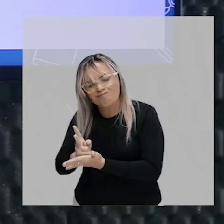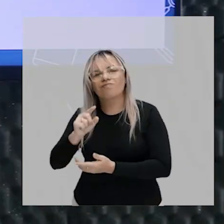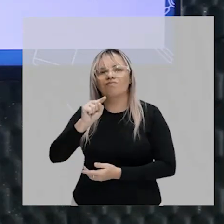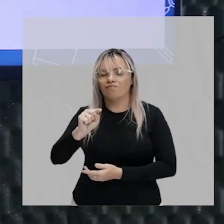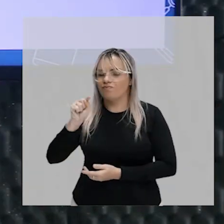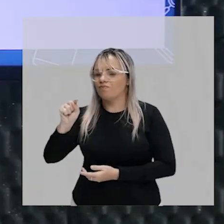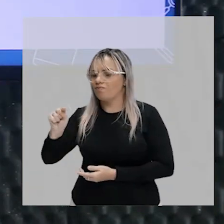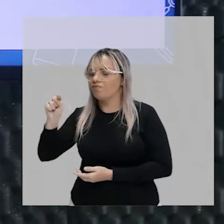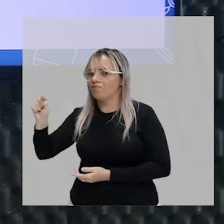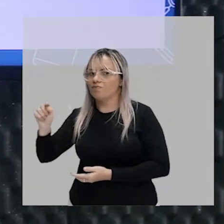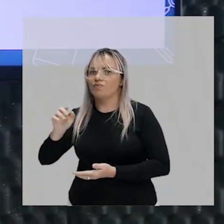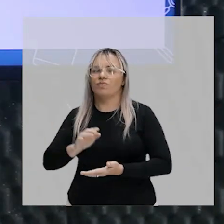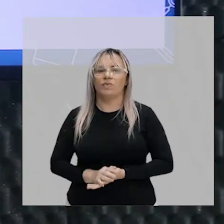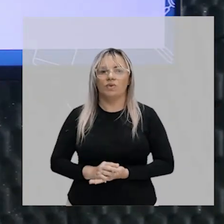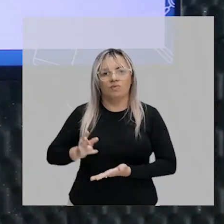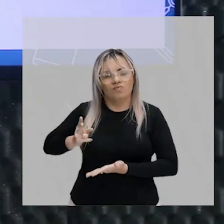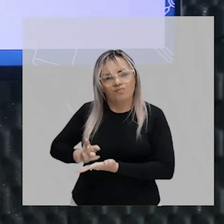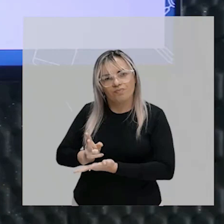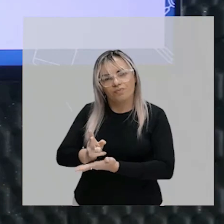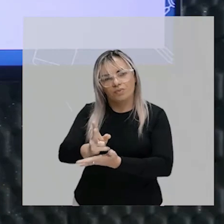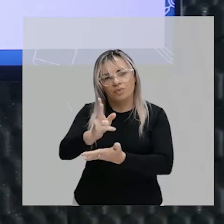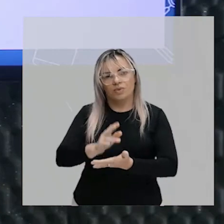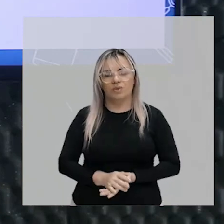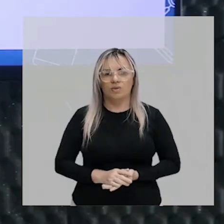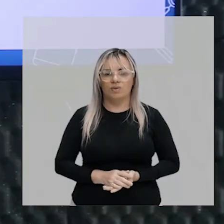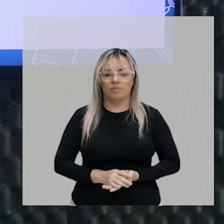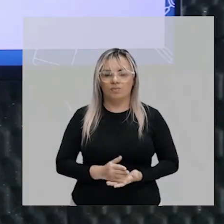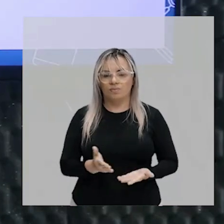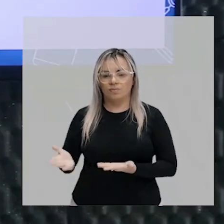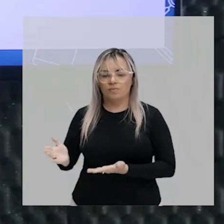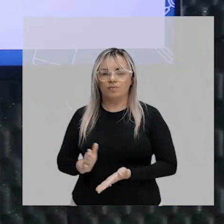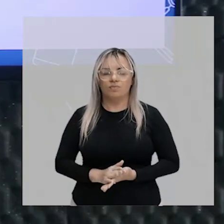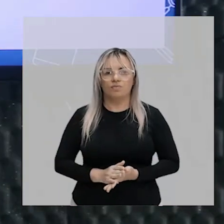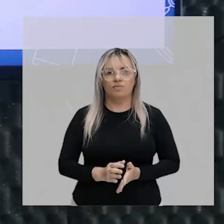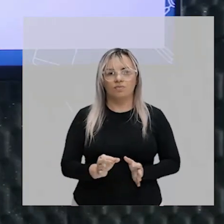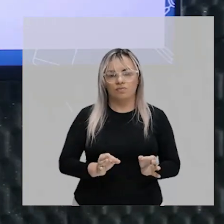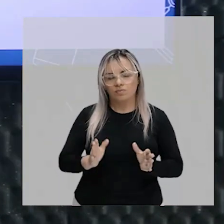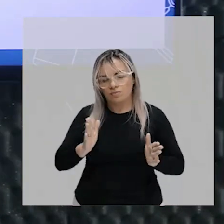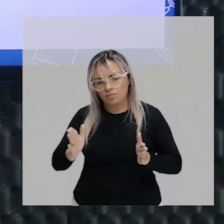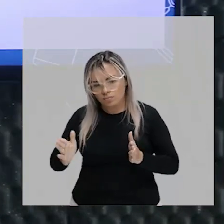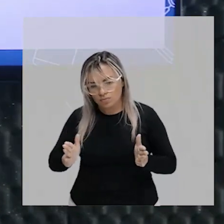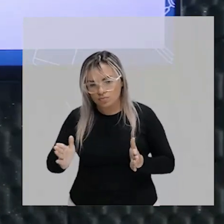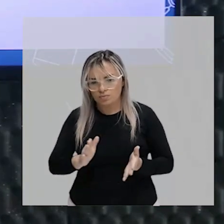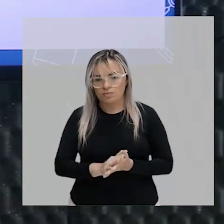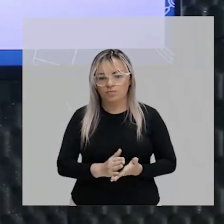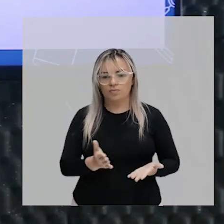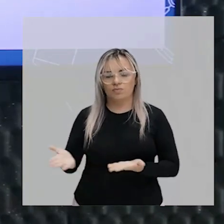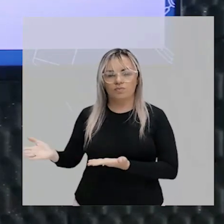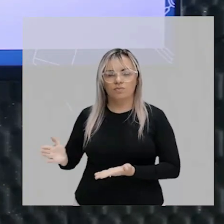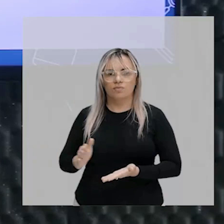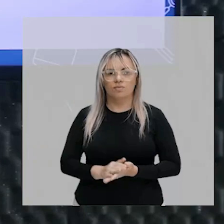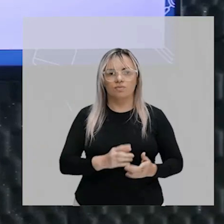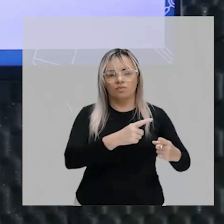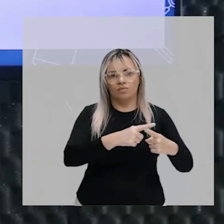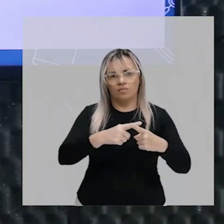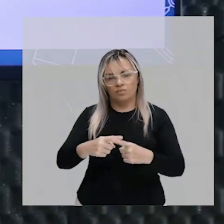aqui nós temos conjunto infinito e ordenado também tá bom então os múltiplos de 6 a alguns deles representados aqui